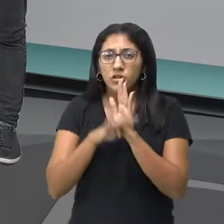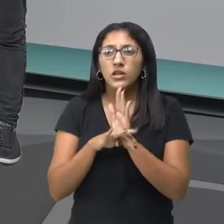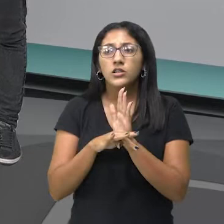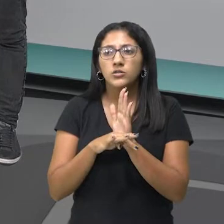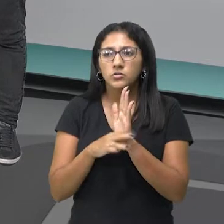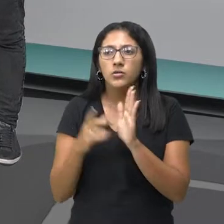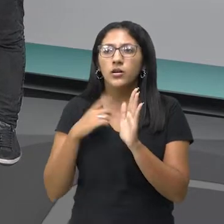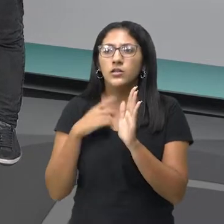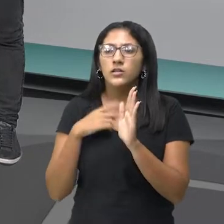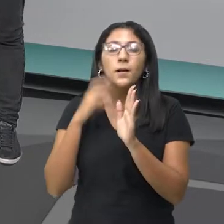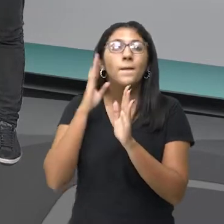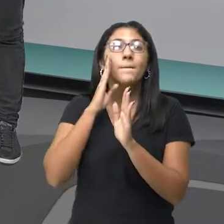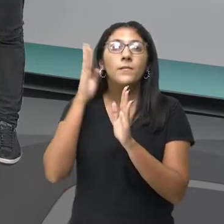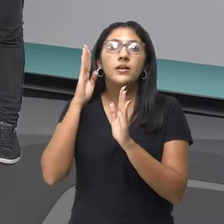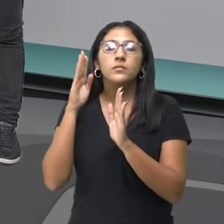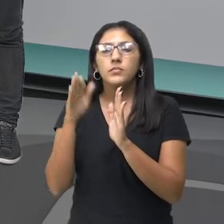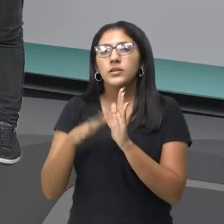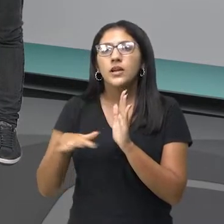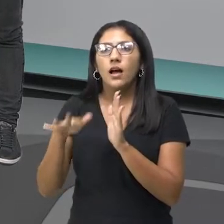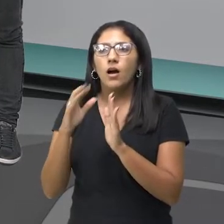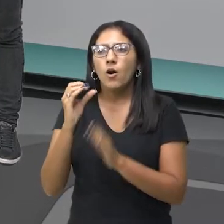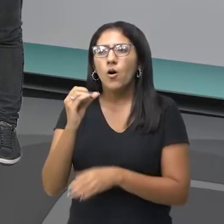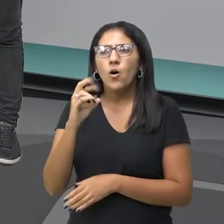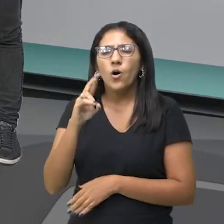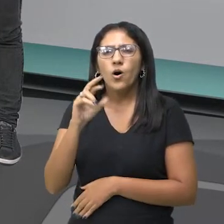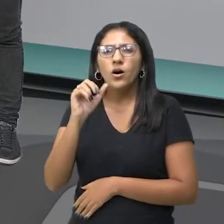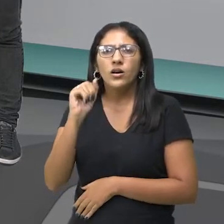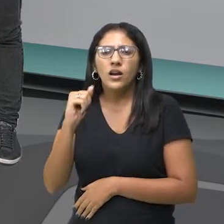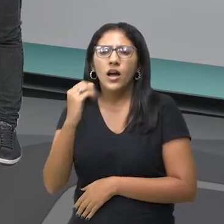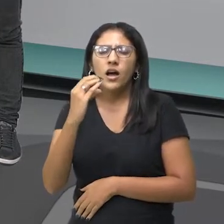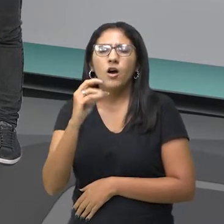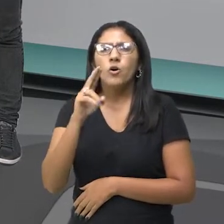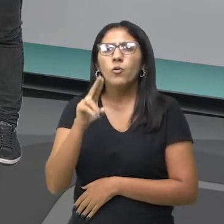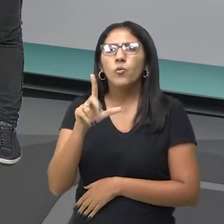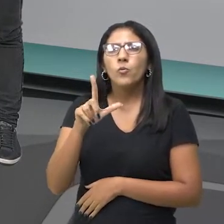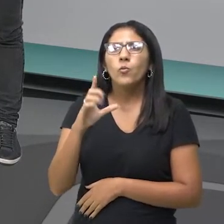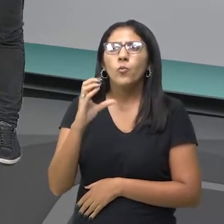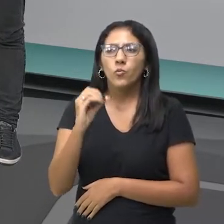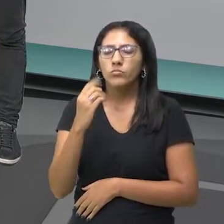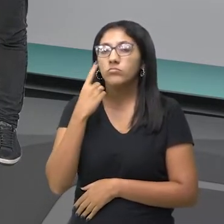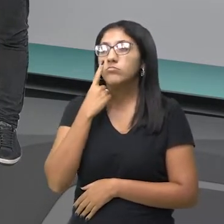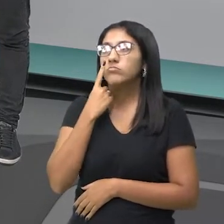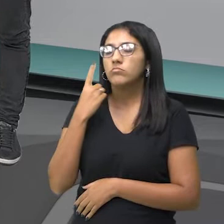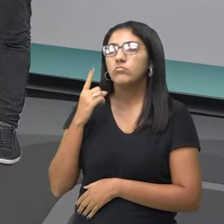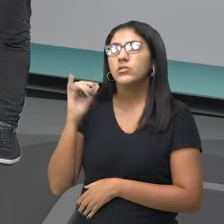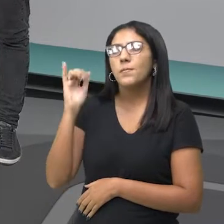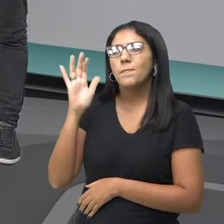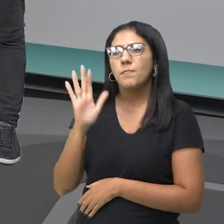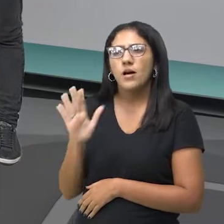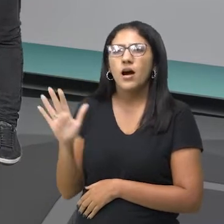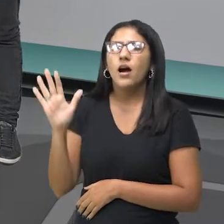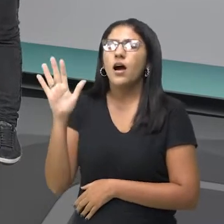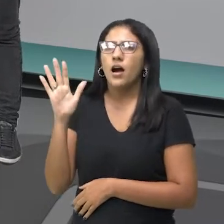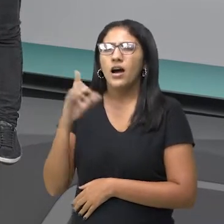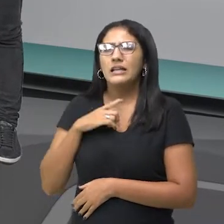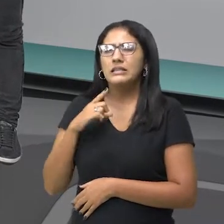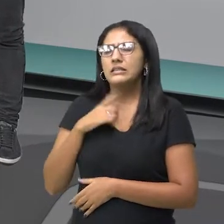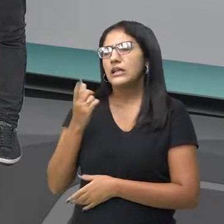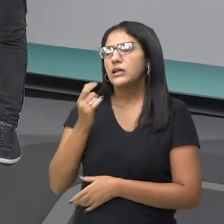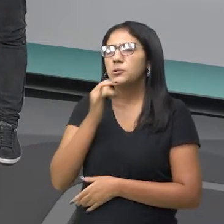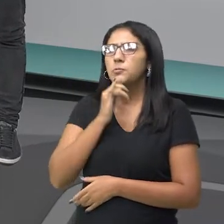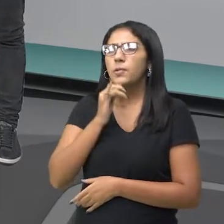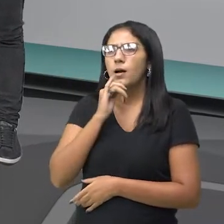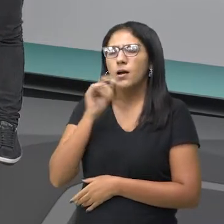é exatamente nessa seção aqui do oráculo. Olha só esse enunciado aqui. Nós temos a imagem, né, de